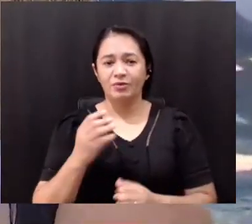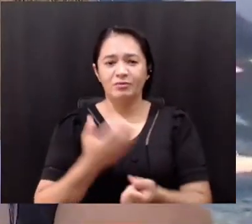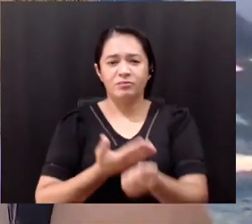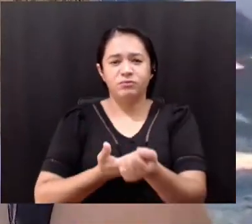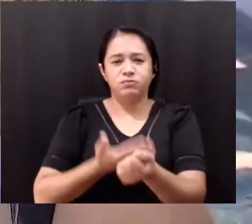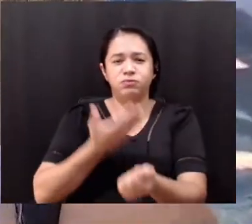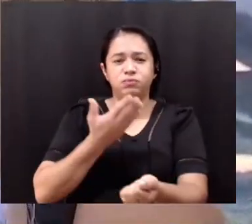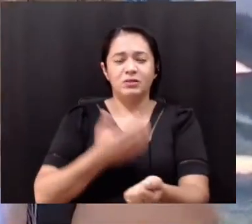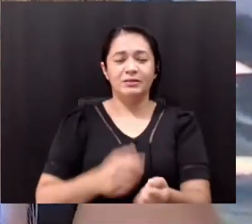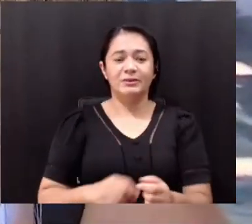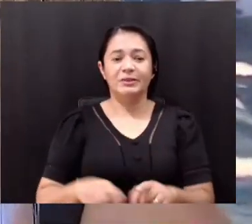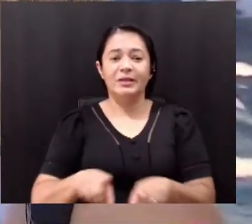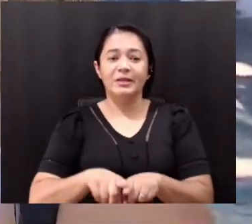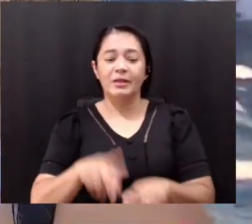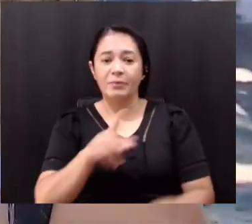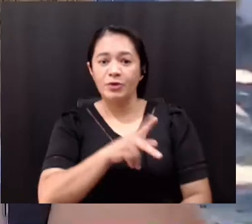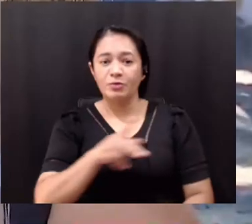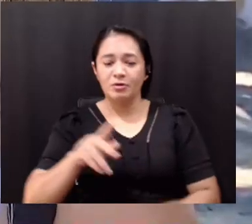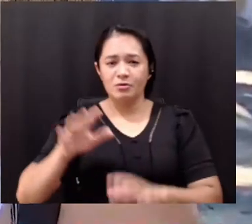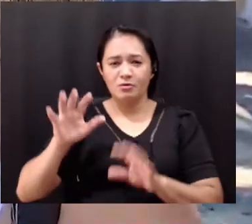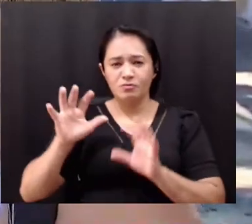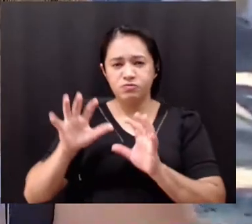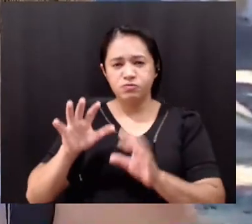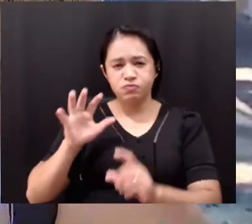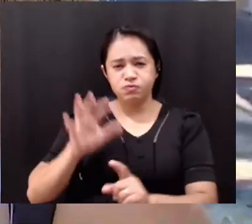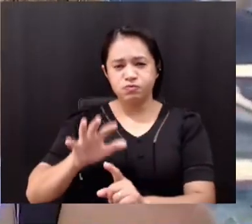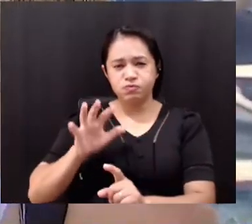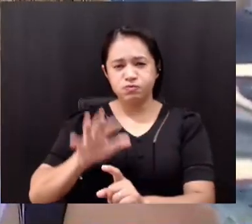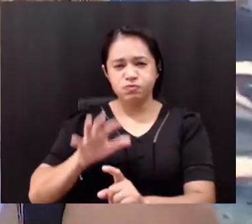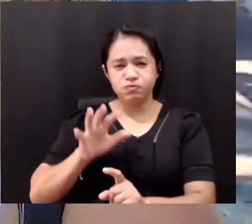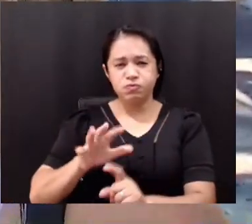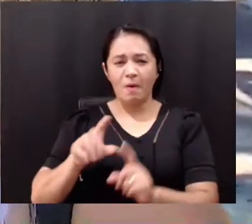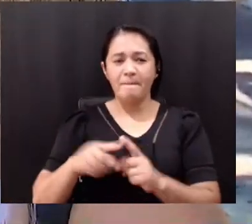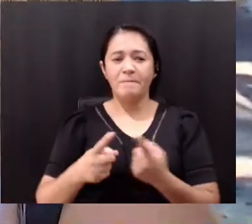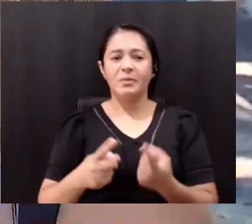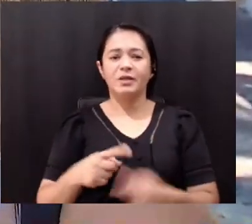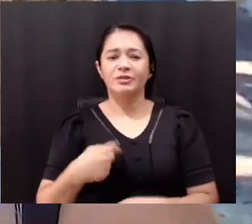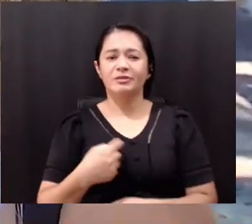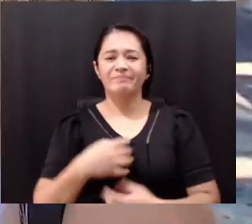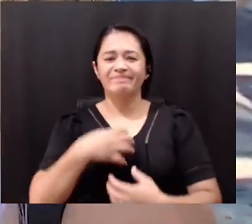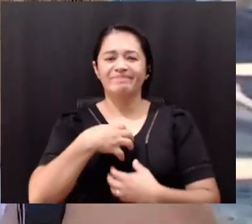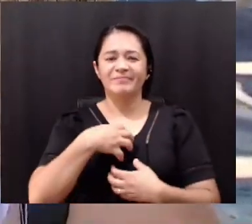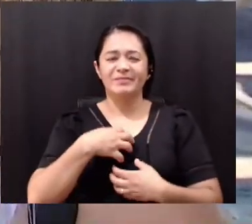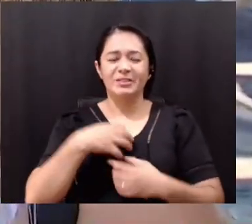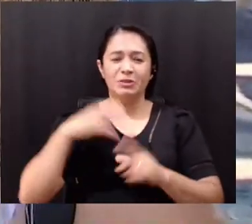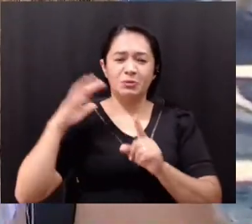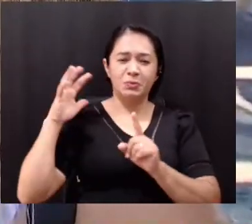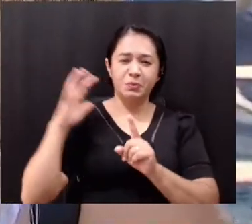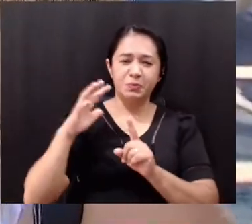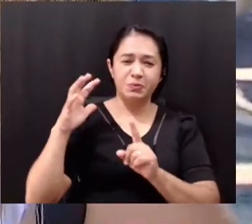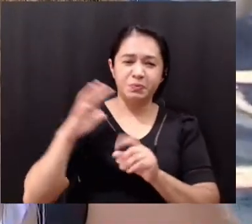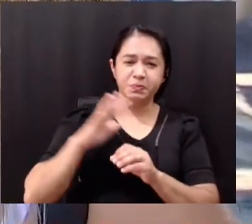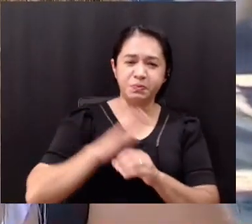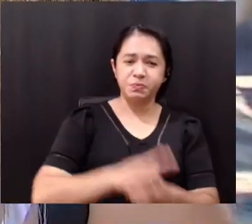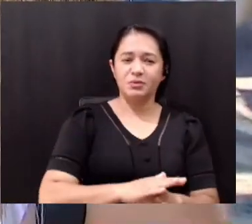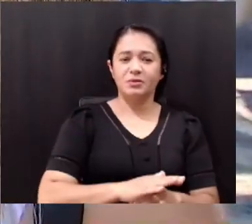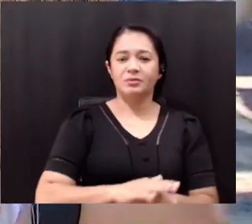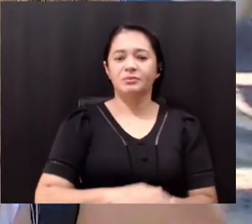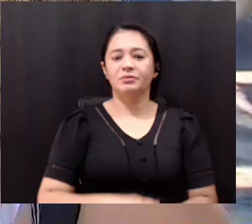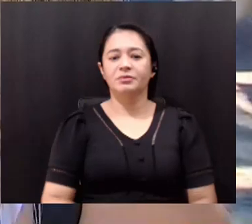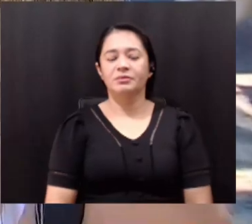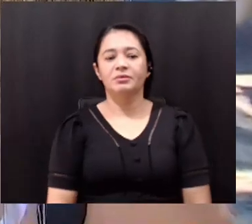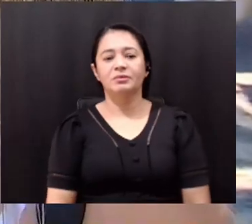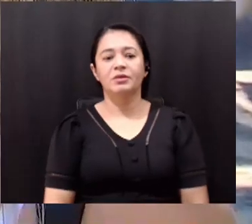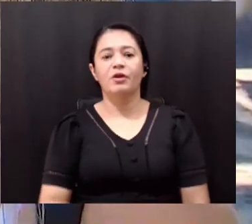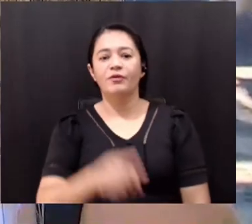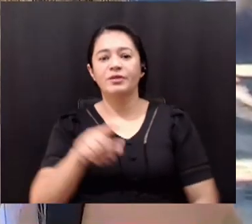professores. É prazeroso, mas de alguma forma a gente sente uma certa pressão e aí você se esgota mentalmente. Você trabalha aí quantas horas